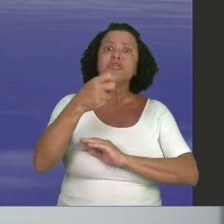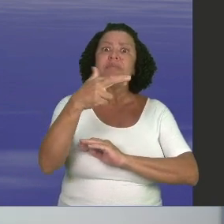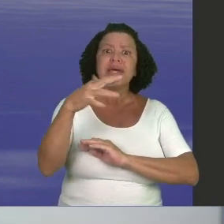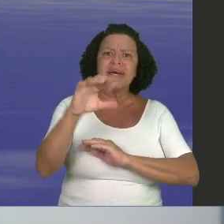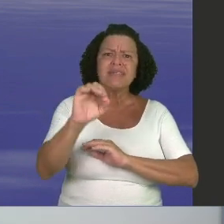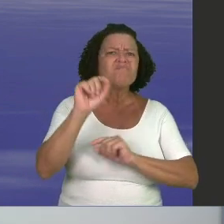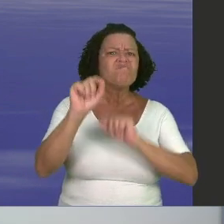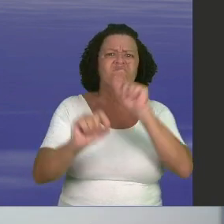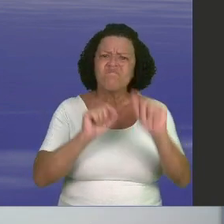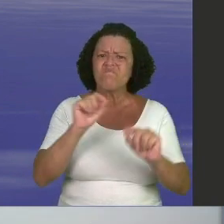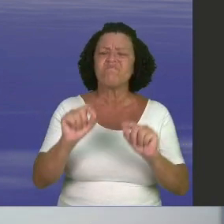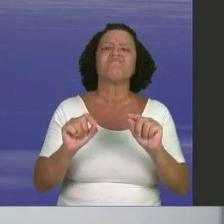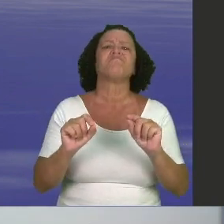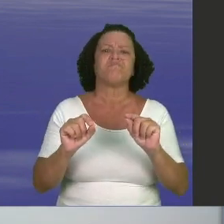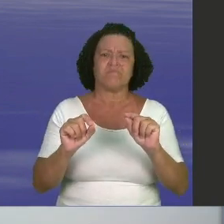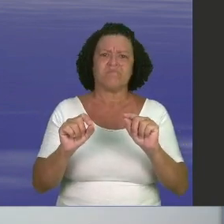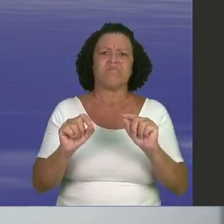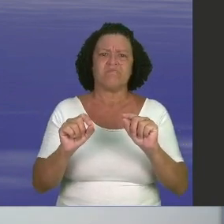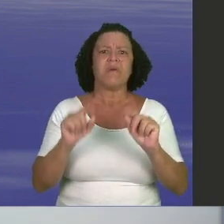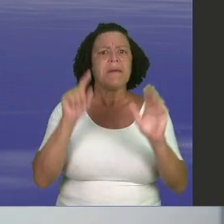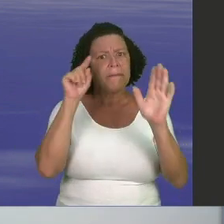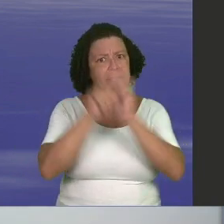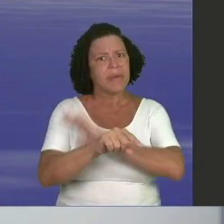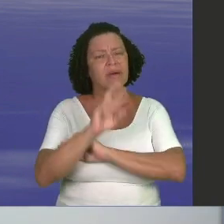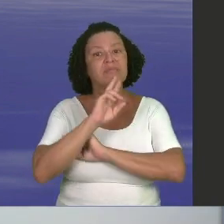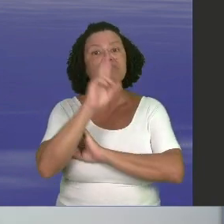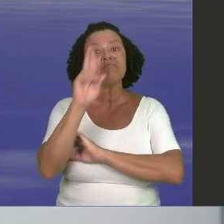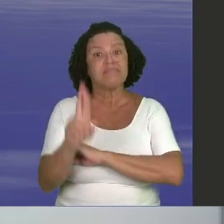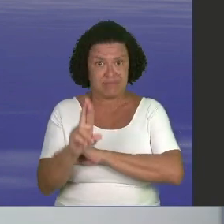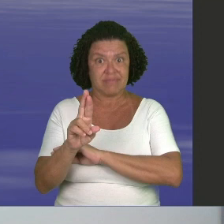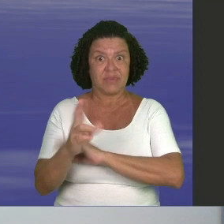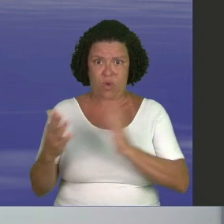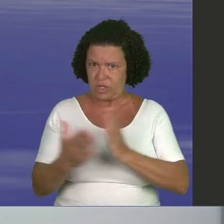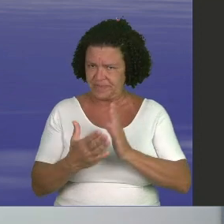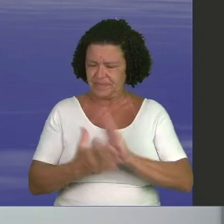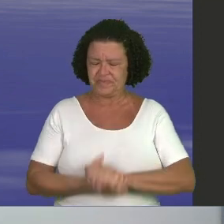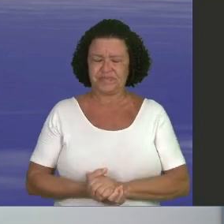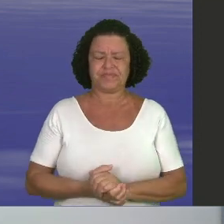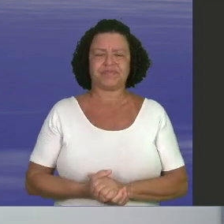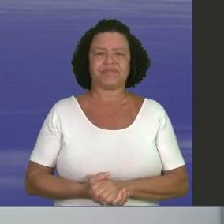Deus pune? Essa é a pergunta a ser respondida na noite de hoje.